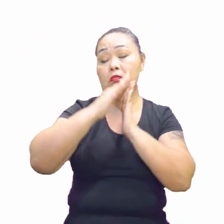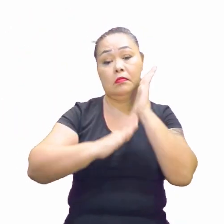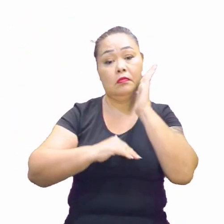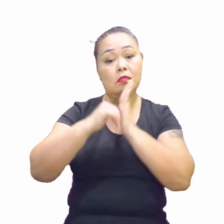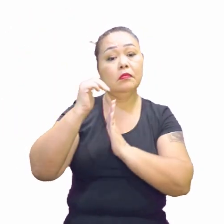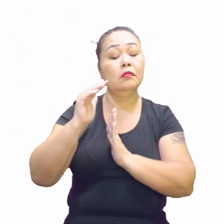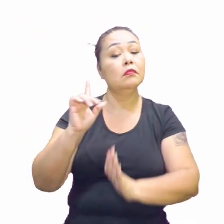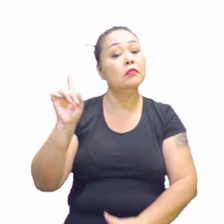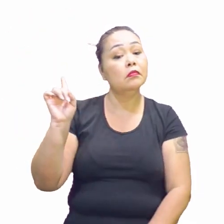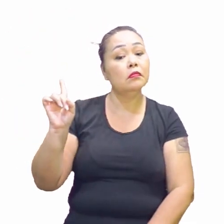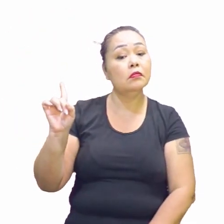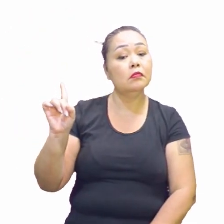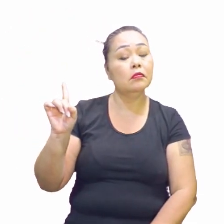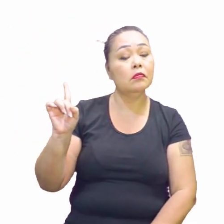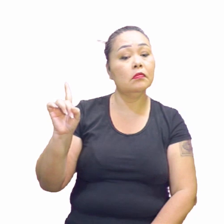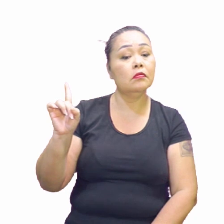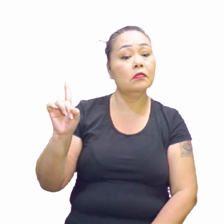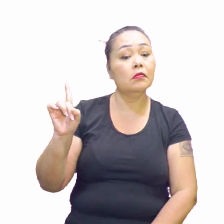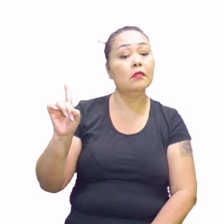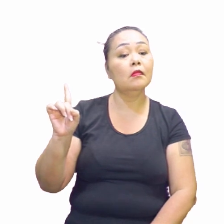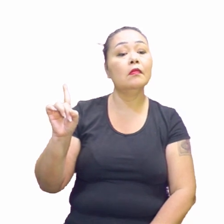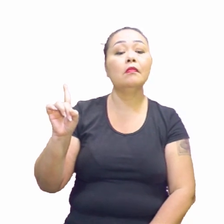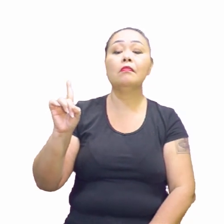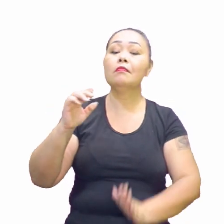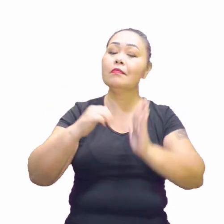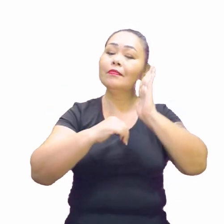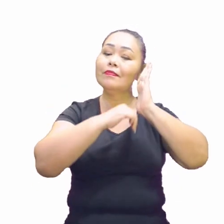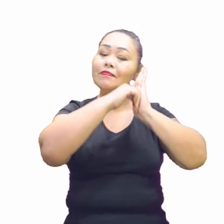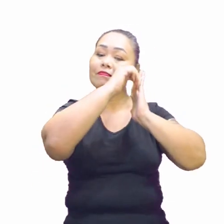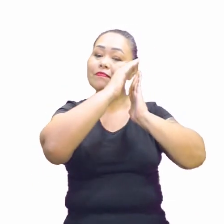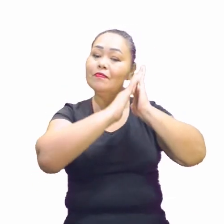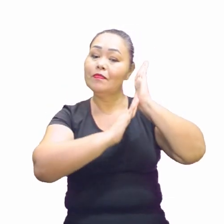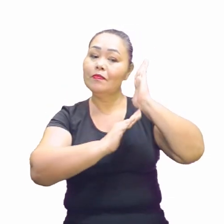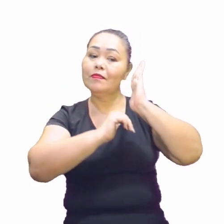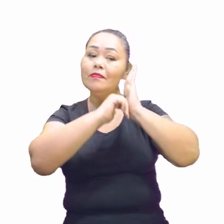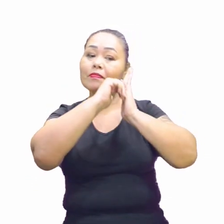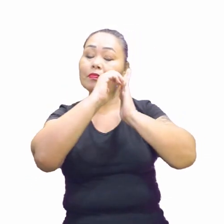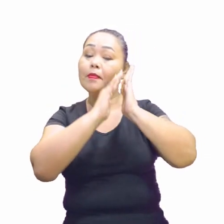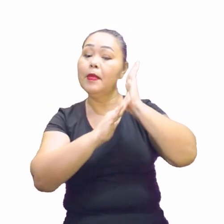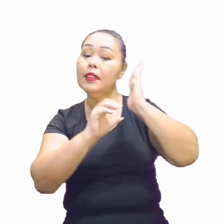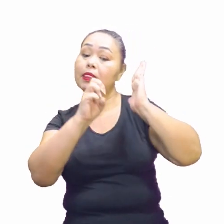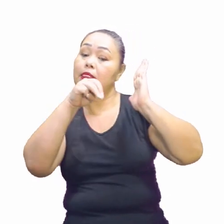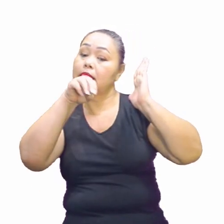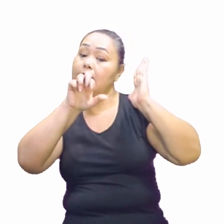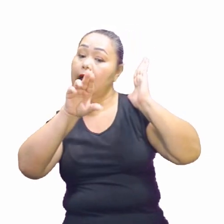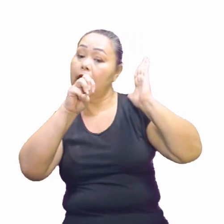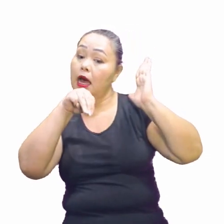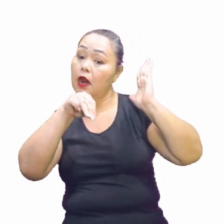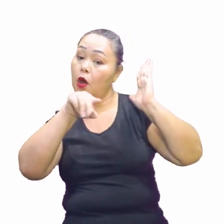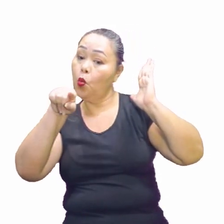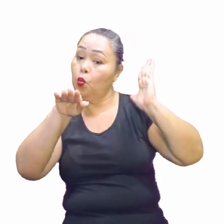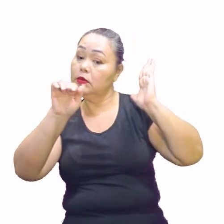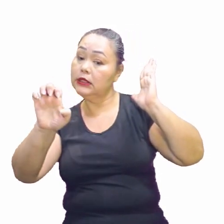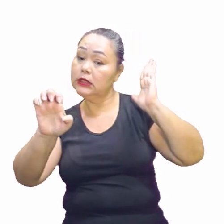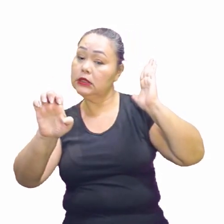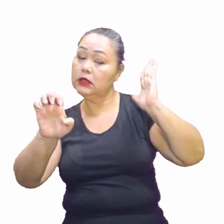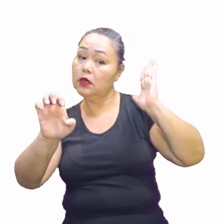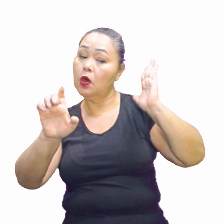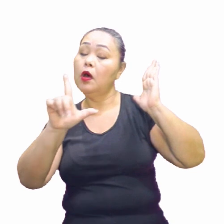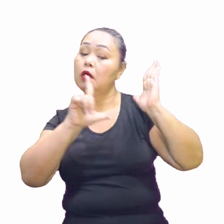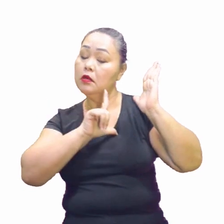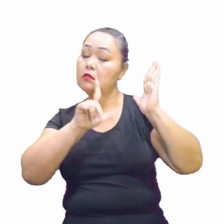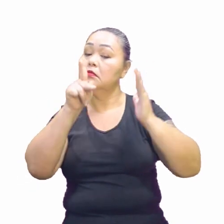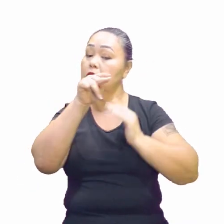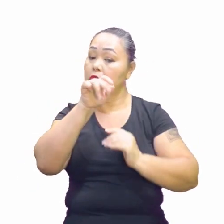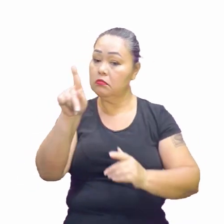pintadas. Então, aqui, ó, pintaram-se as paredes. Então, aqui que tinha que estar no